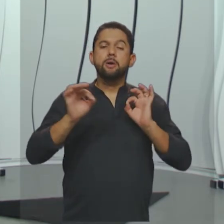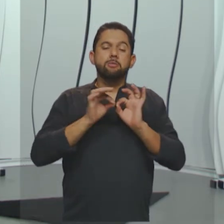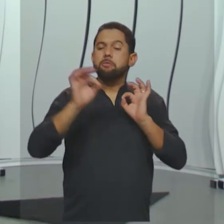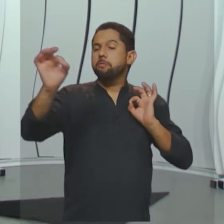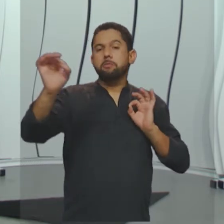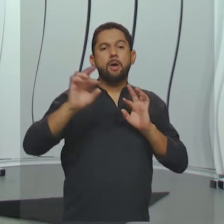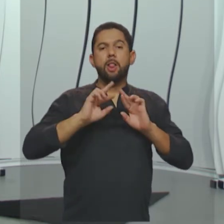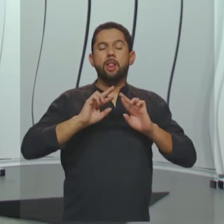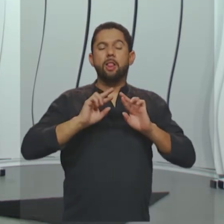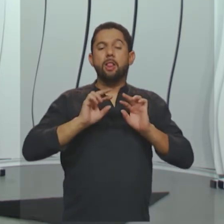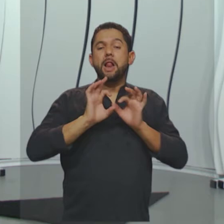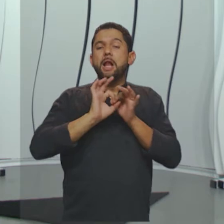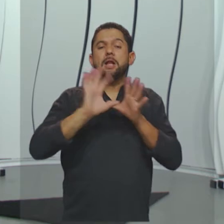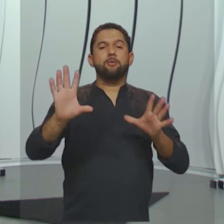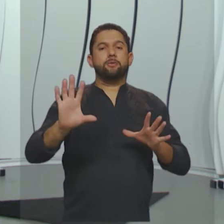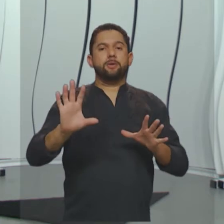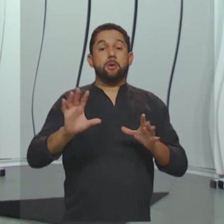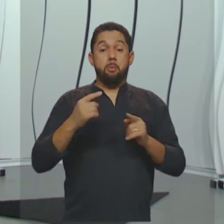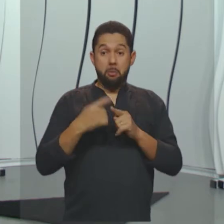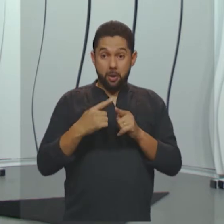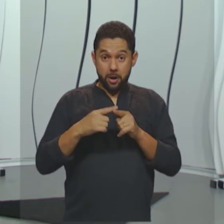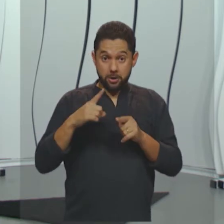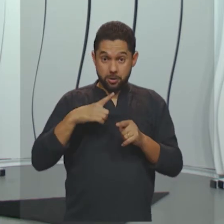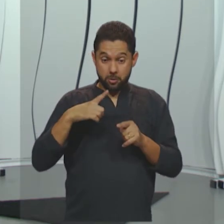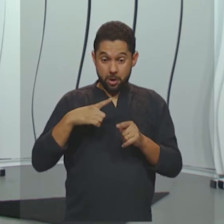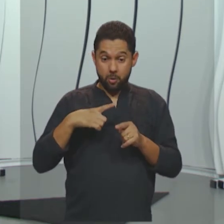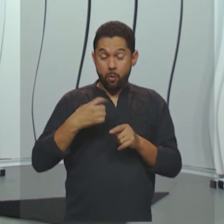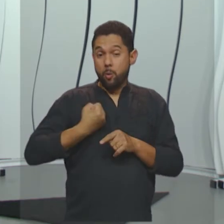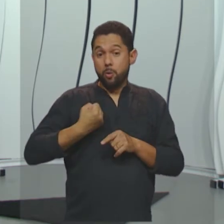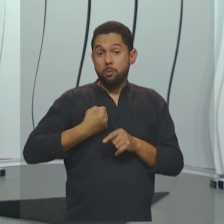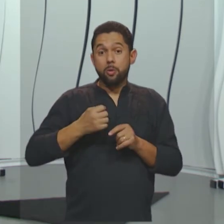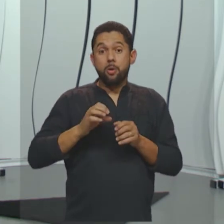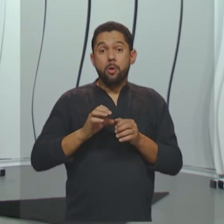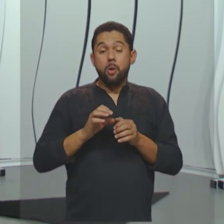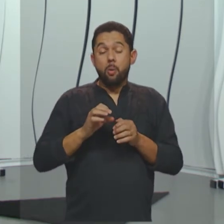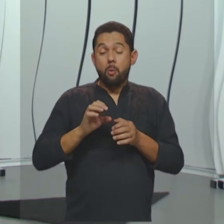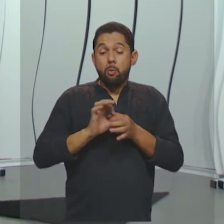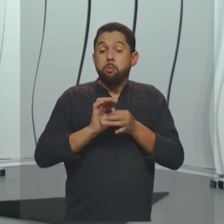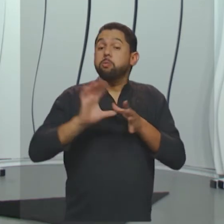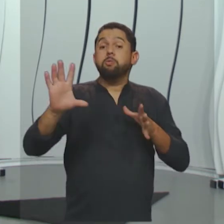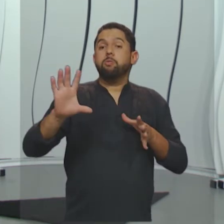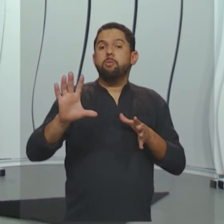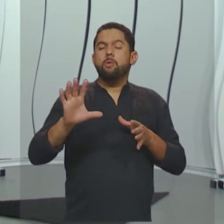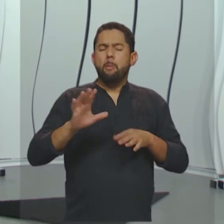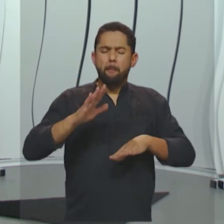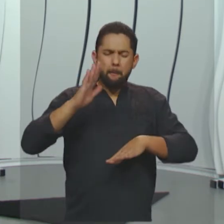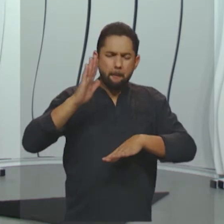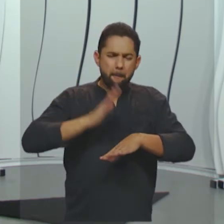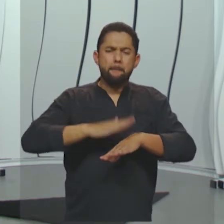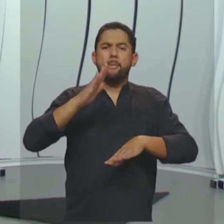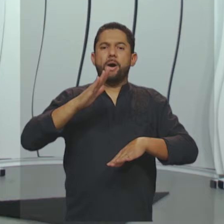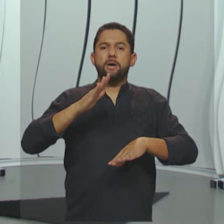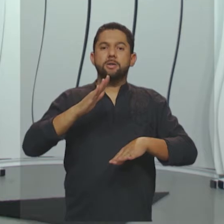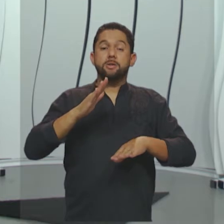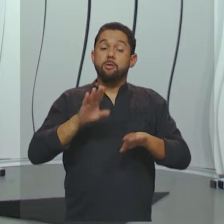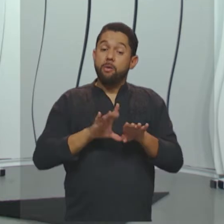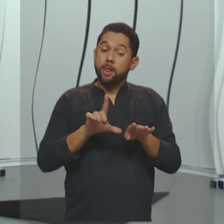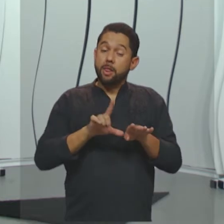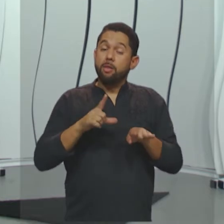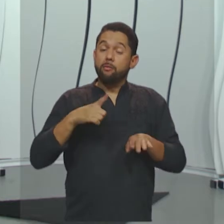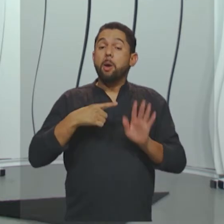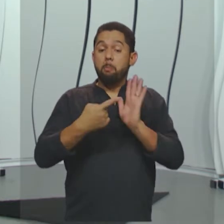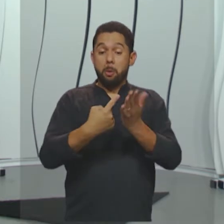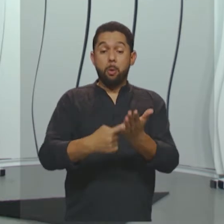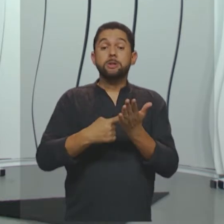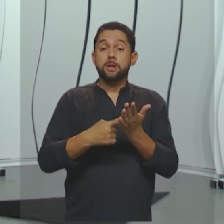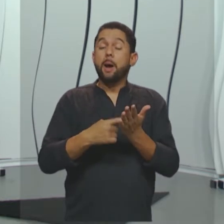circuito. Se eu tenho uma resistência infinita, quanto maior for a resistência, menor vai ser a corrente. E